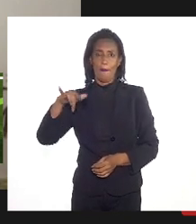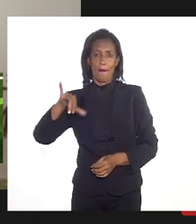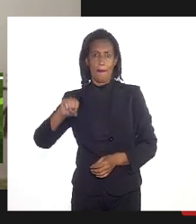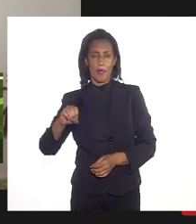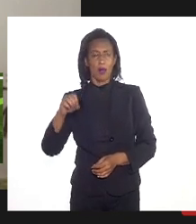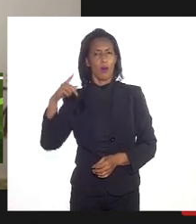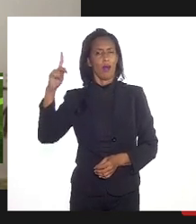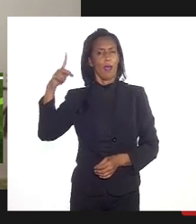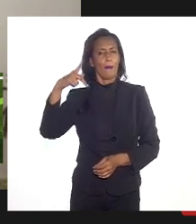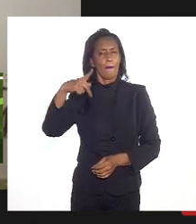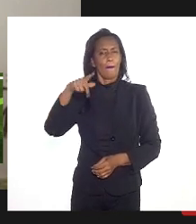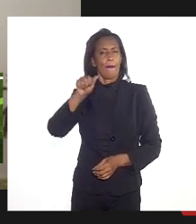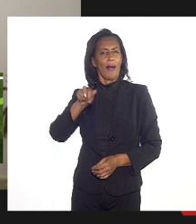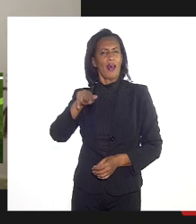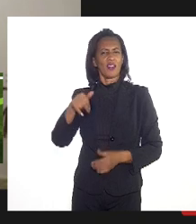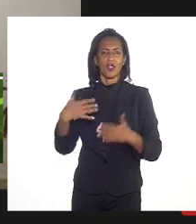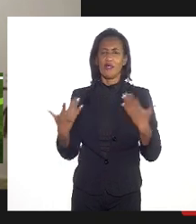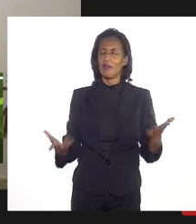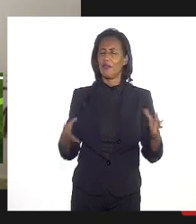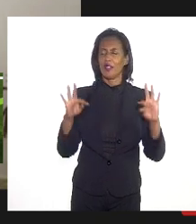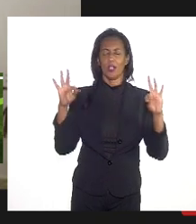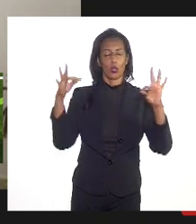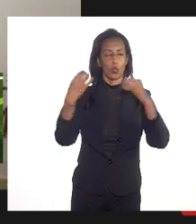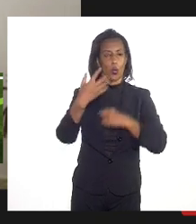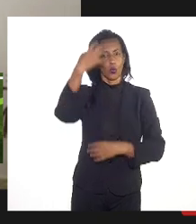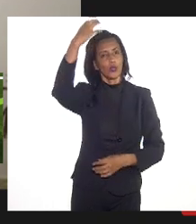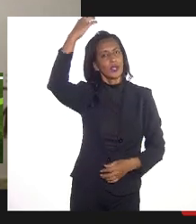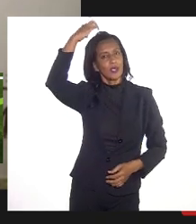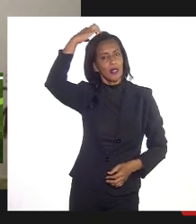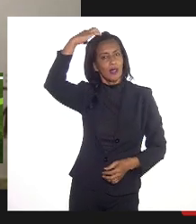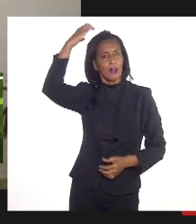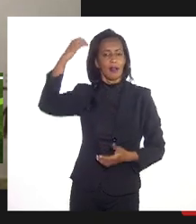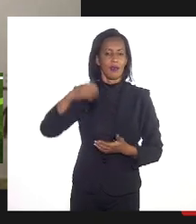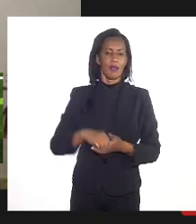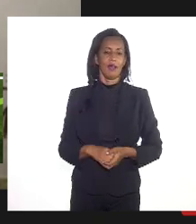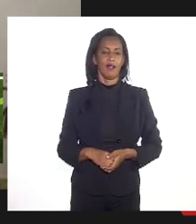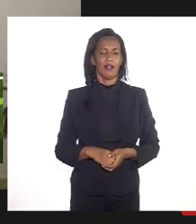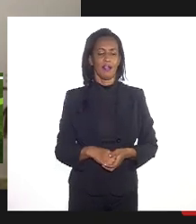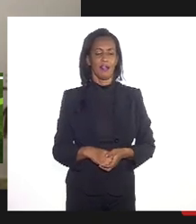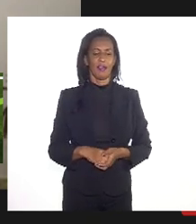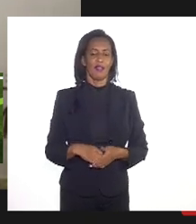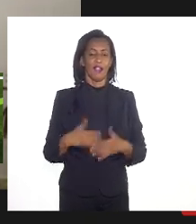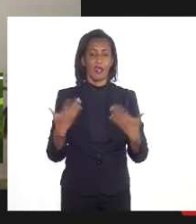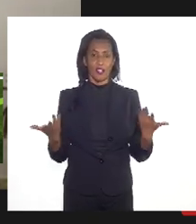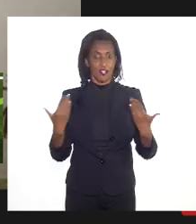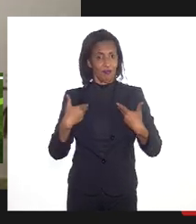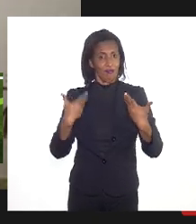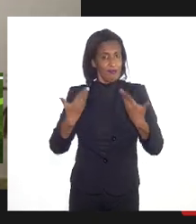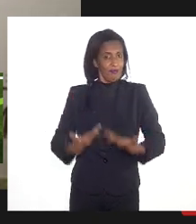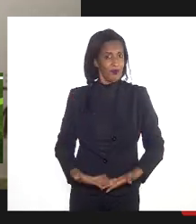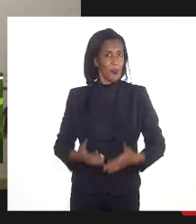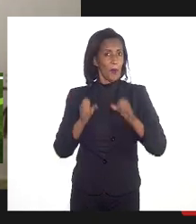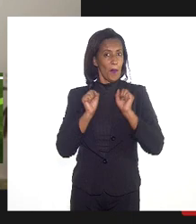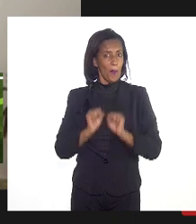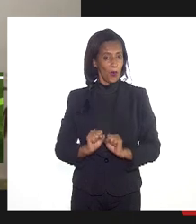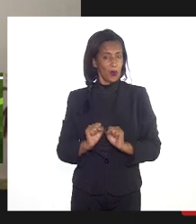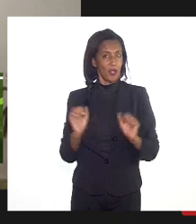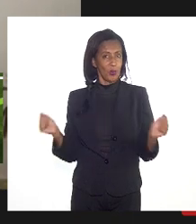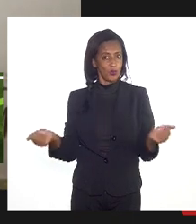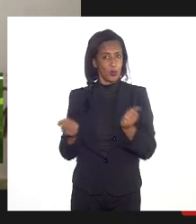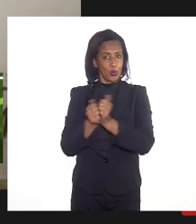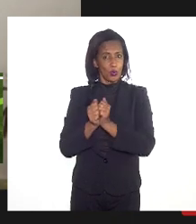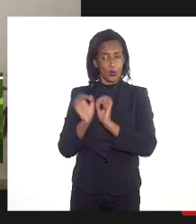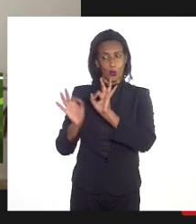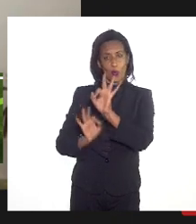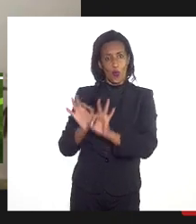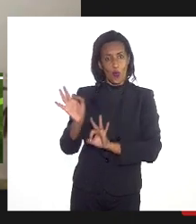em Paraty, enfim, do quilombo em Angra dos Reis, com Marilda. A gente está aqui podendo construir